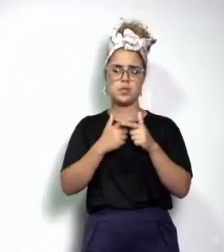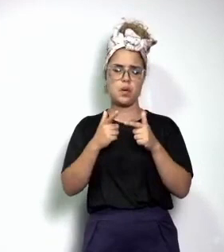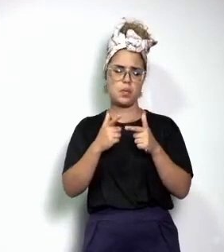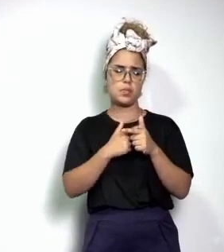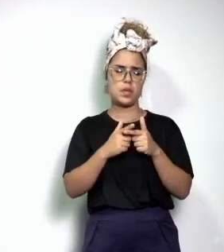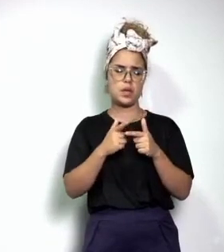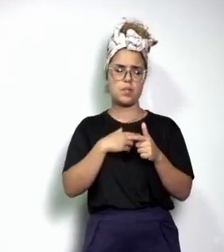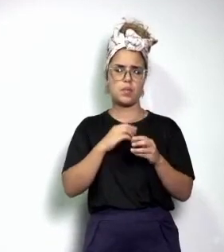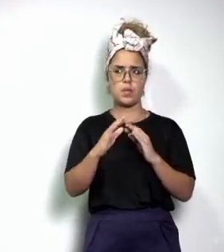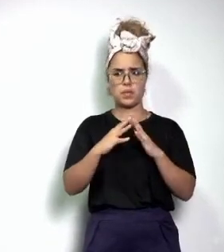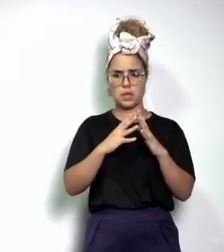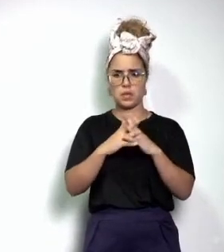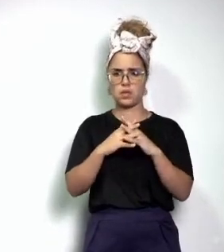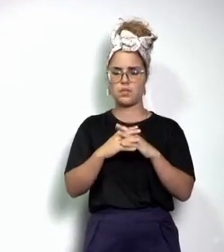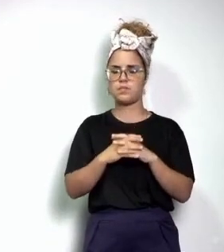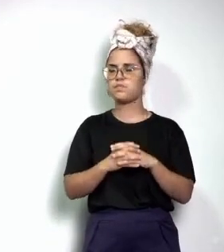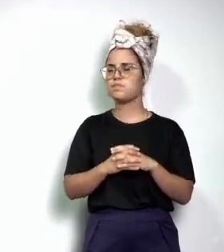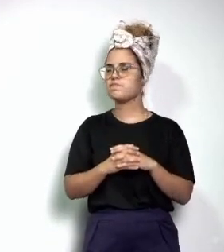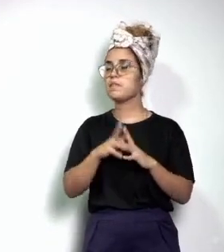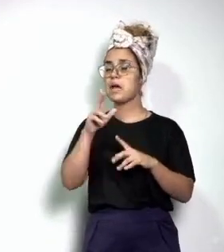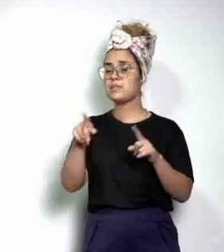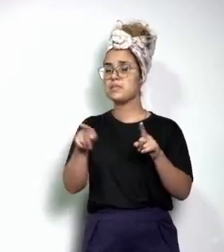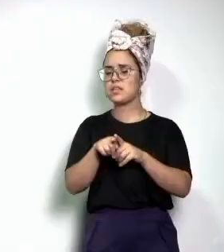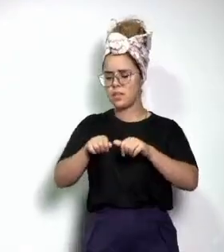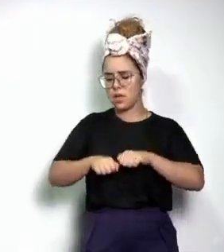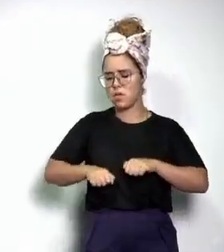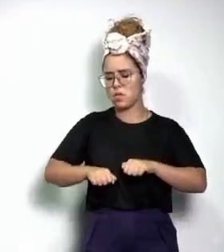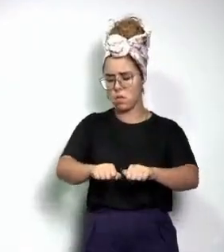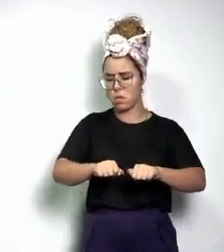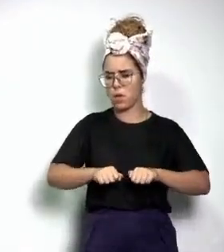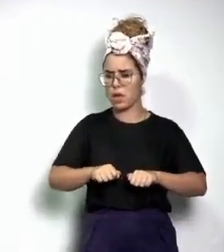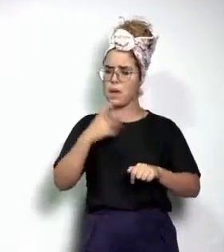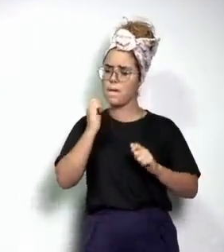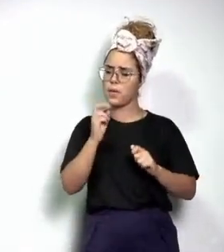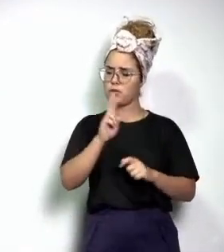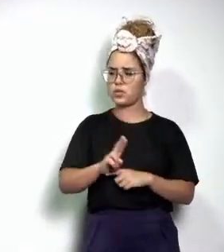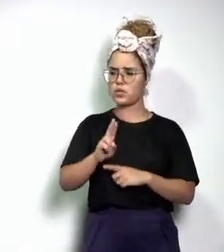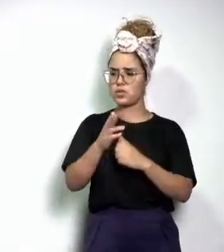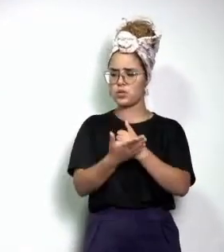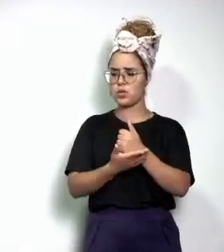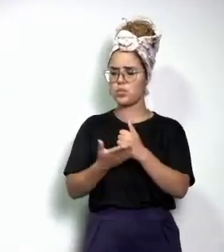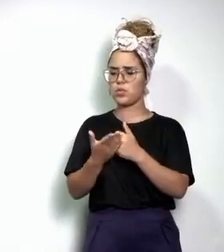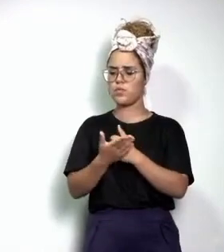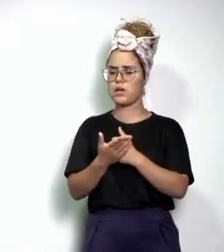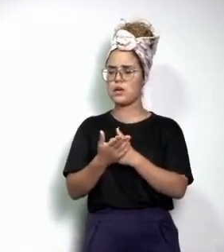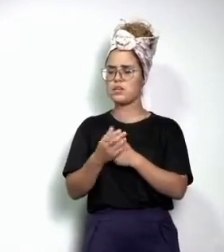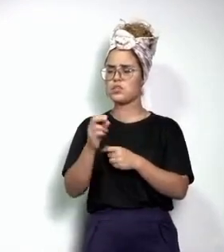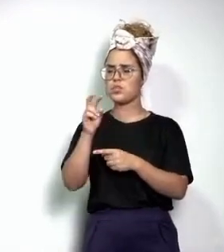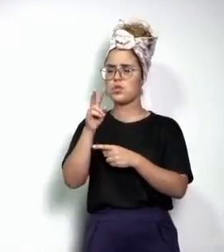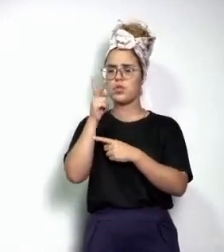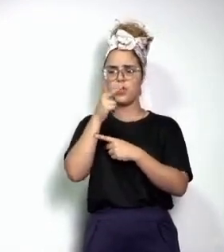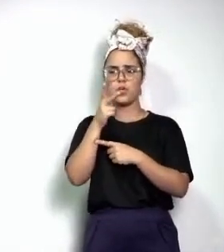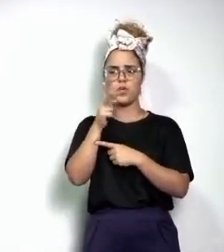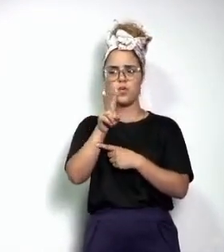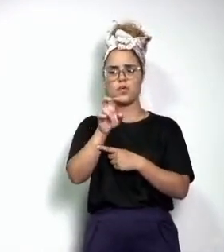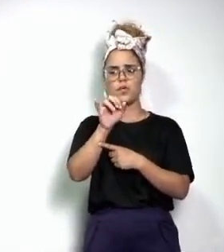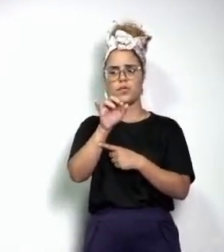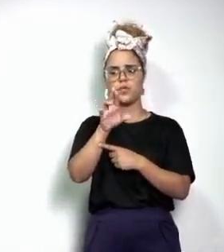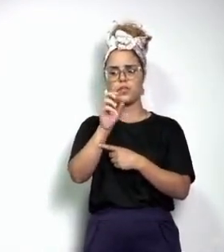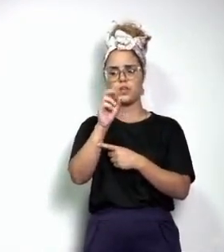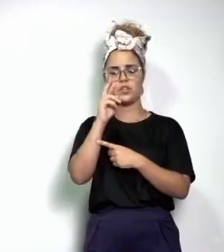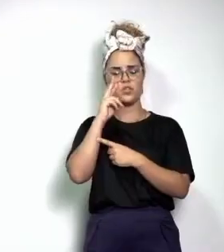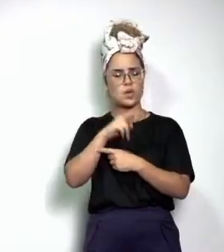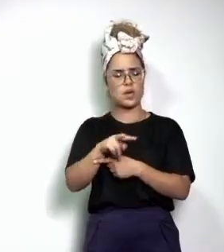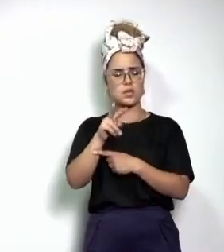também pode ser utilizado, muitas vezes, para ele ser uma base para o vídeo assist. Então, a gente consegue